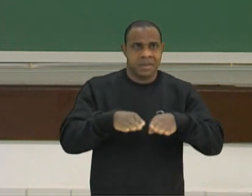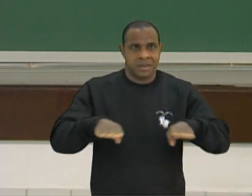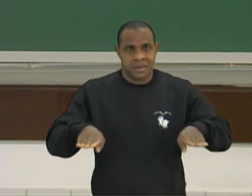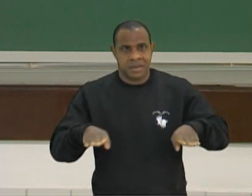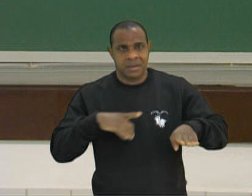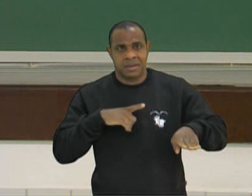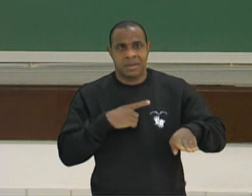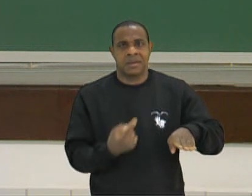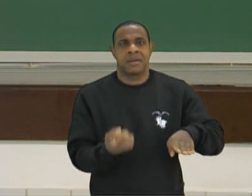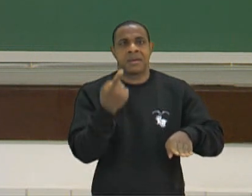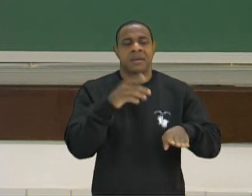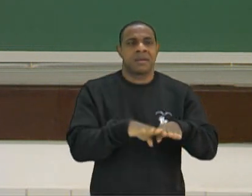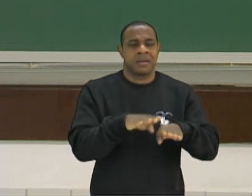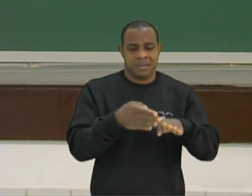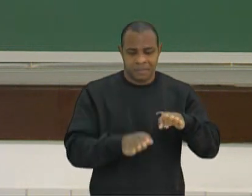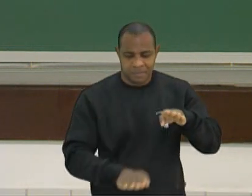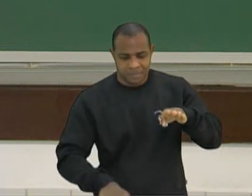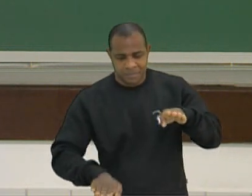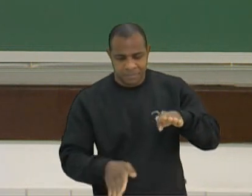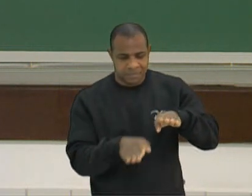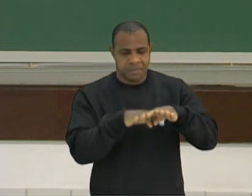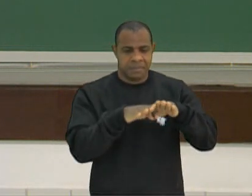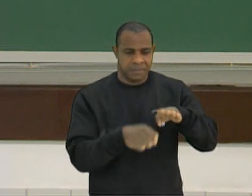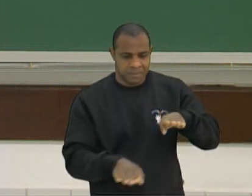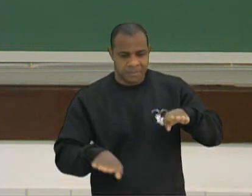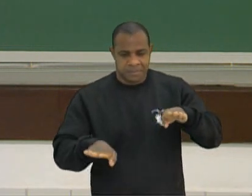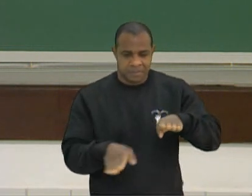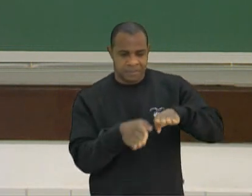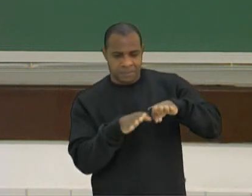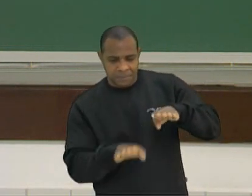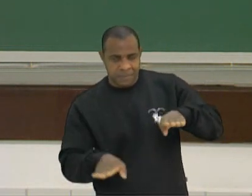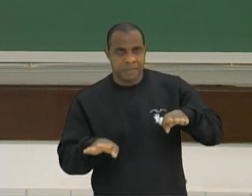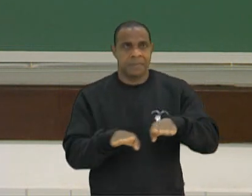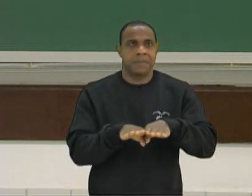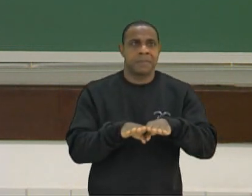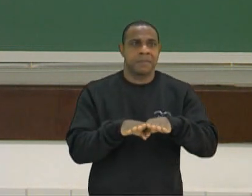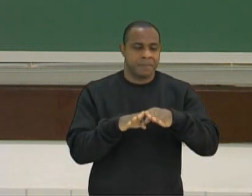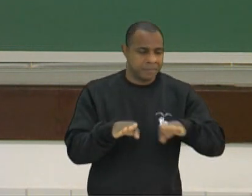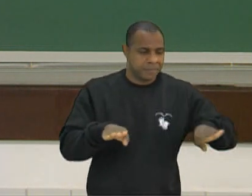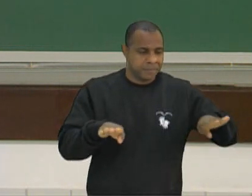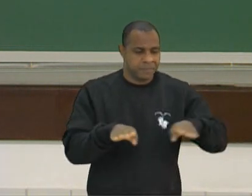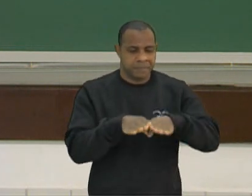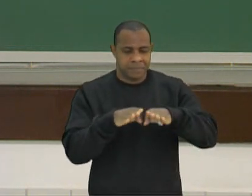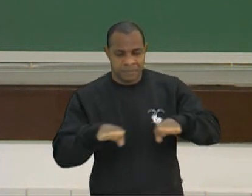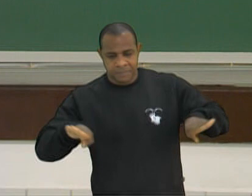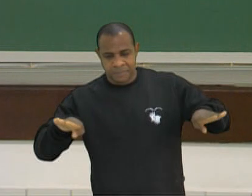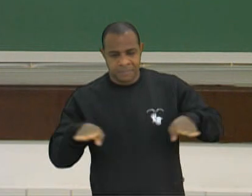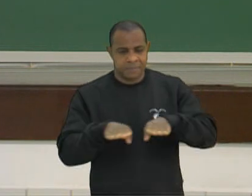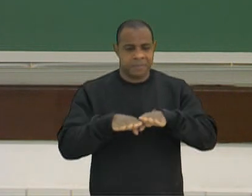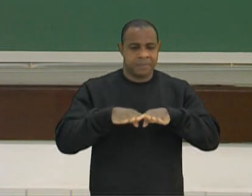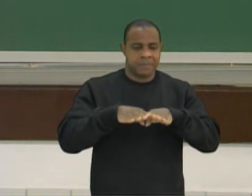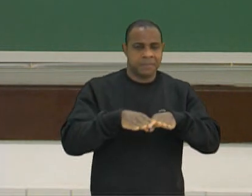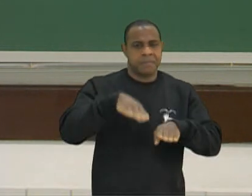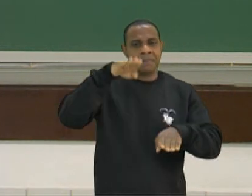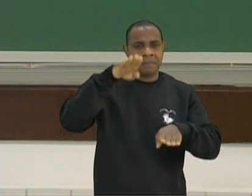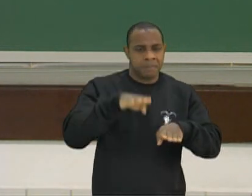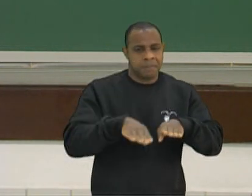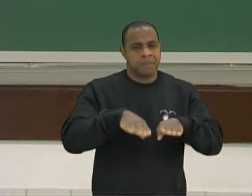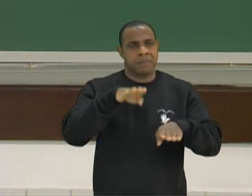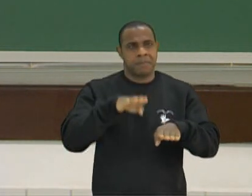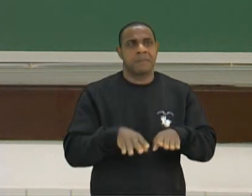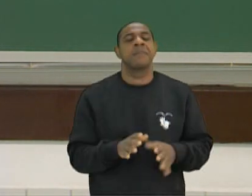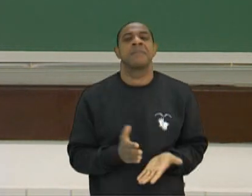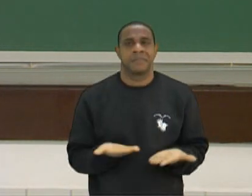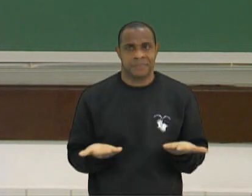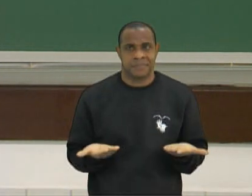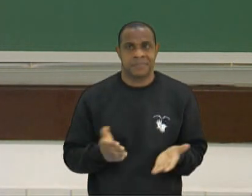cima, a onda que avança para baixo vai refletir na parte inferior, aqui também ocorre à esquerda ou ocorre à direita, e isso pode ocorrer